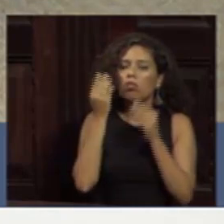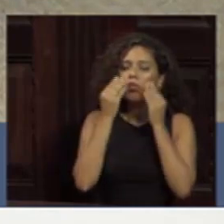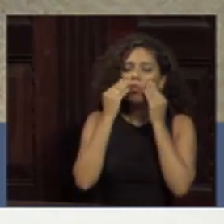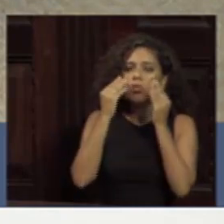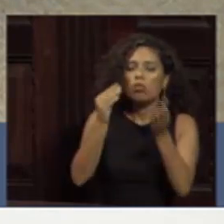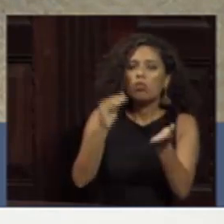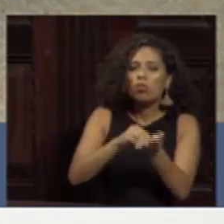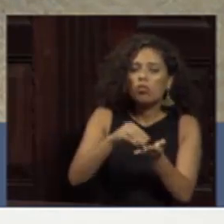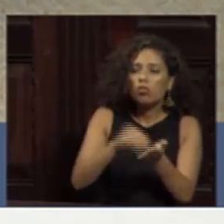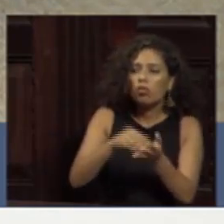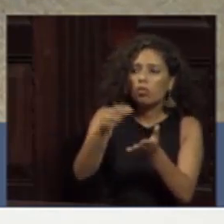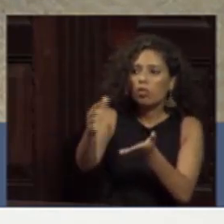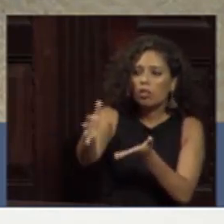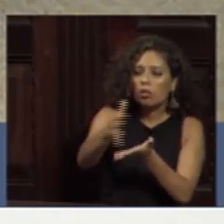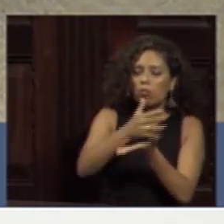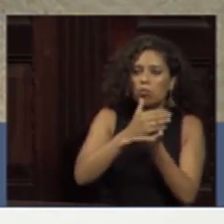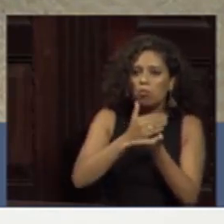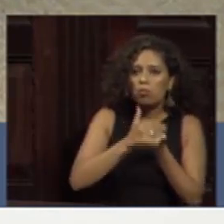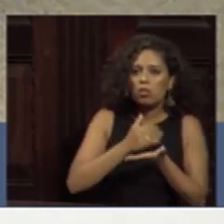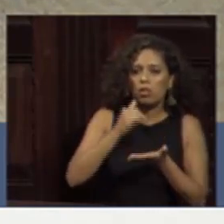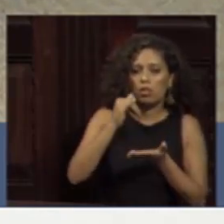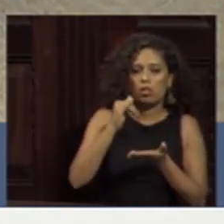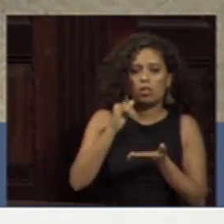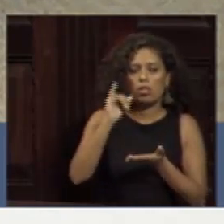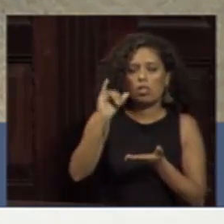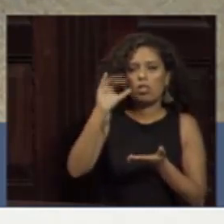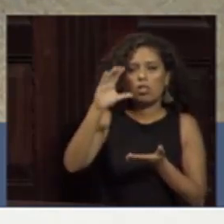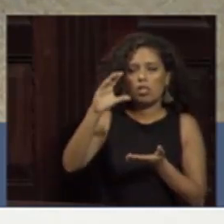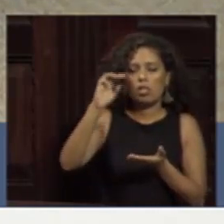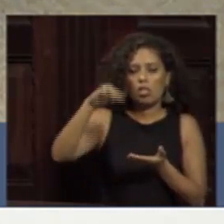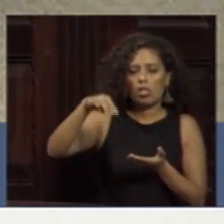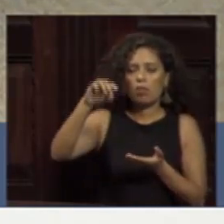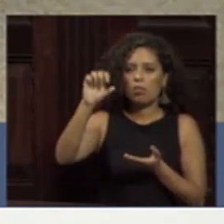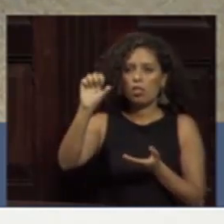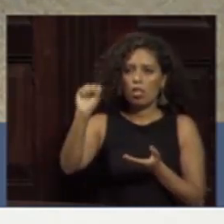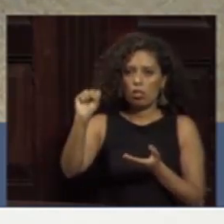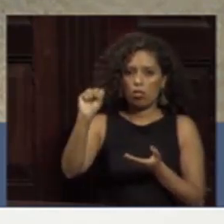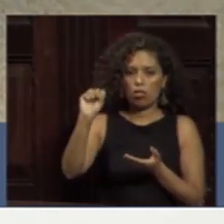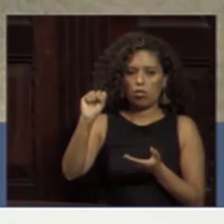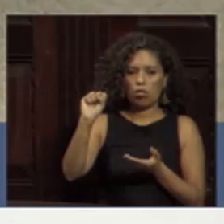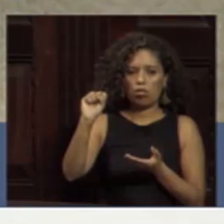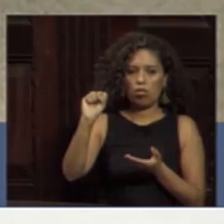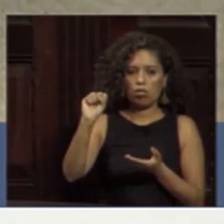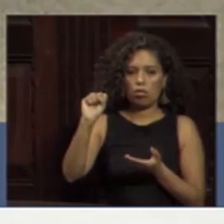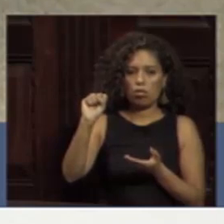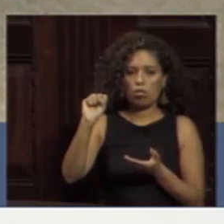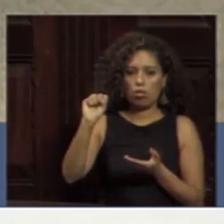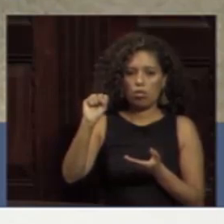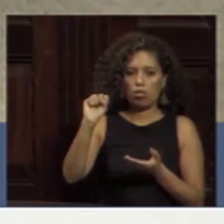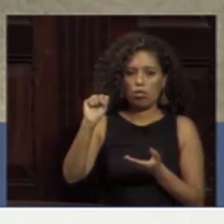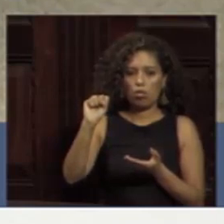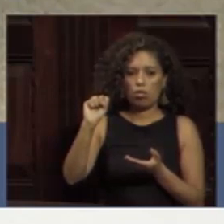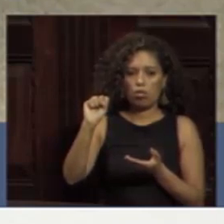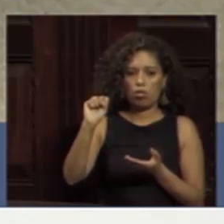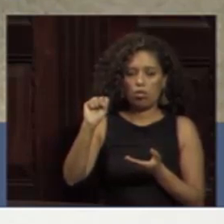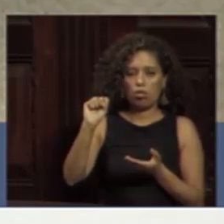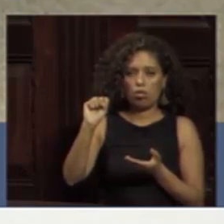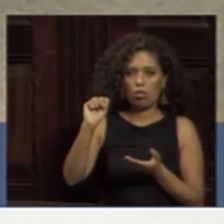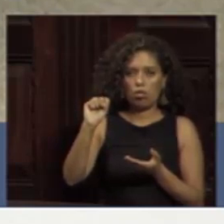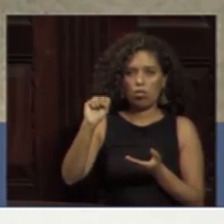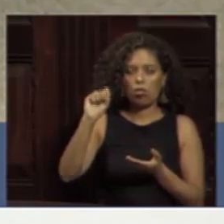não teremos nenhum ICMS, porque todas as empresas irão para São Paulo. É